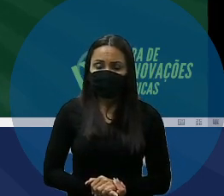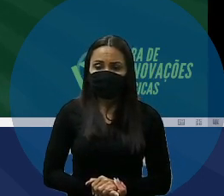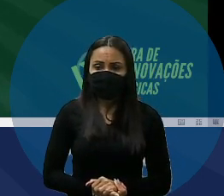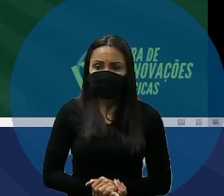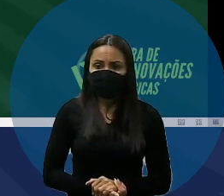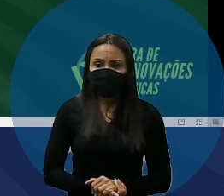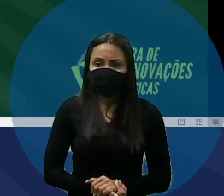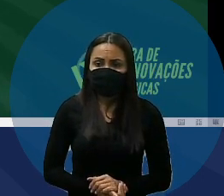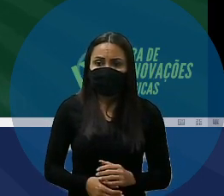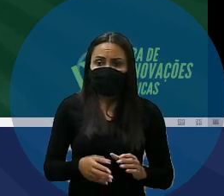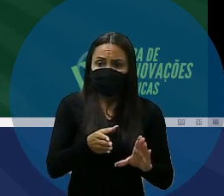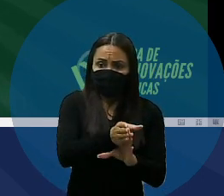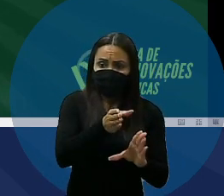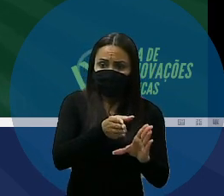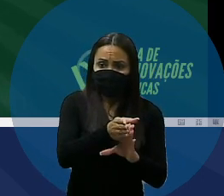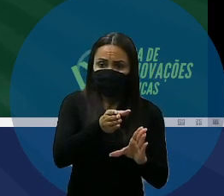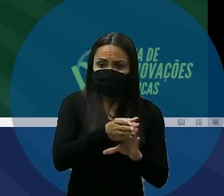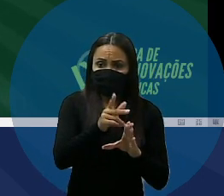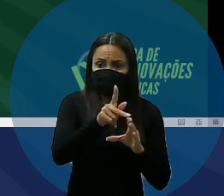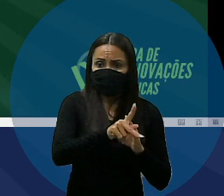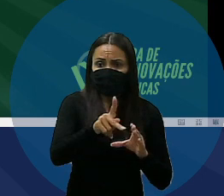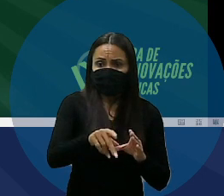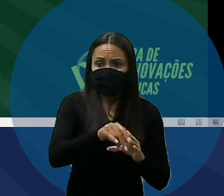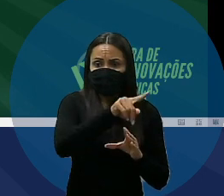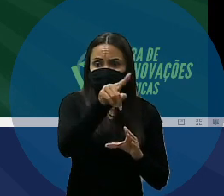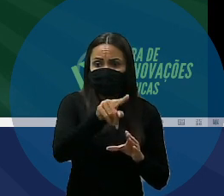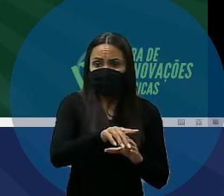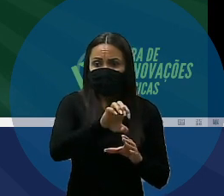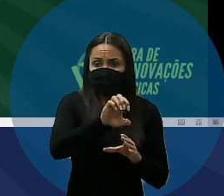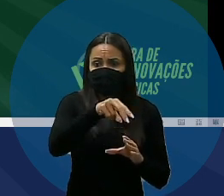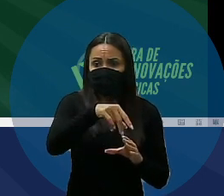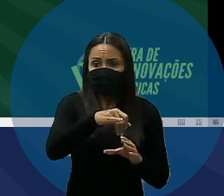Orientadora, essa que eu vos falo, Zenilda Pereira de Queiroz